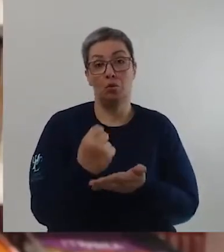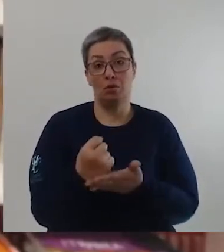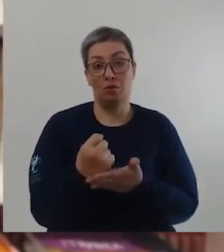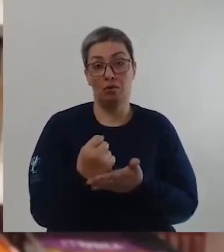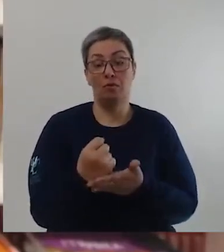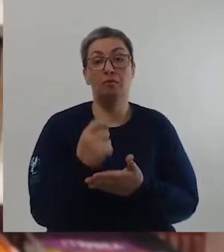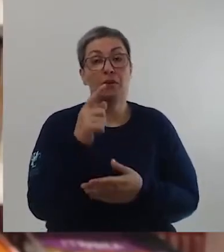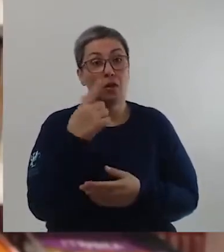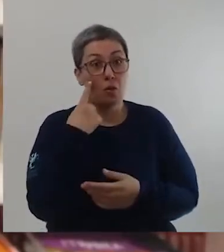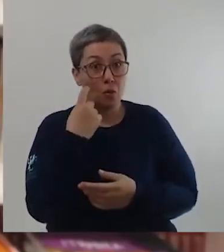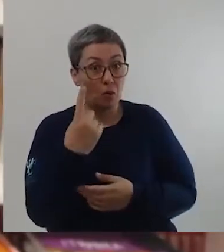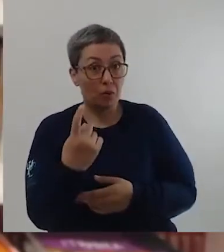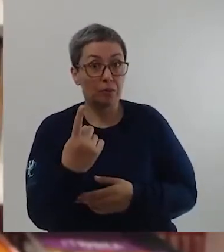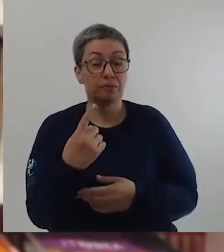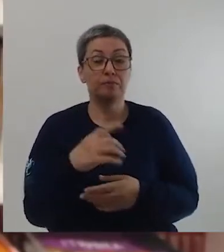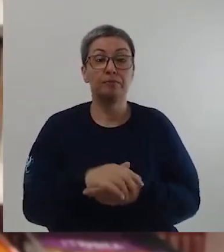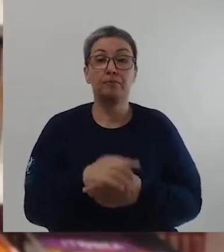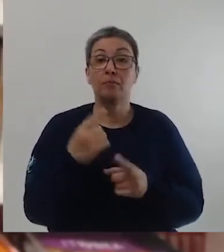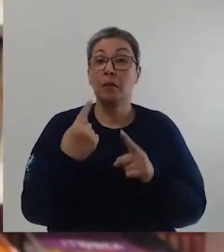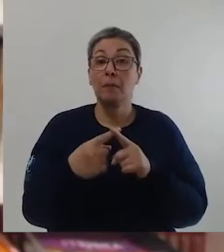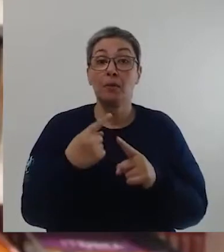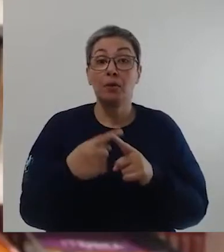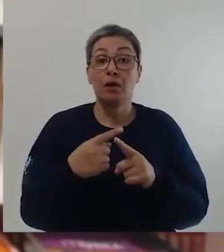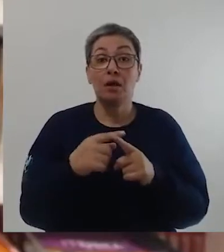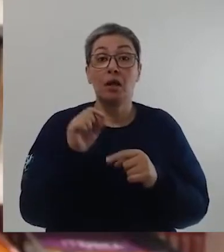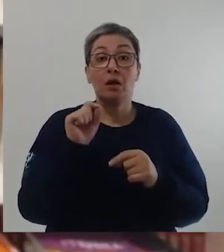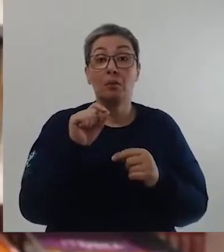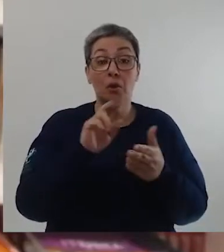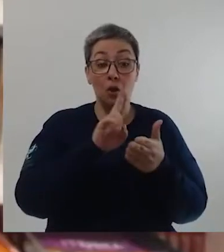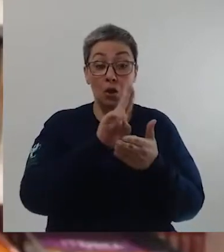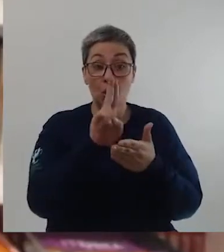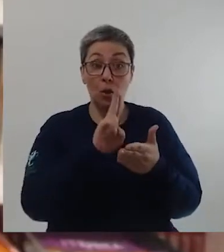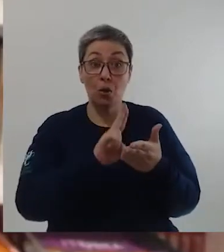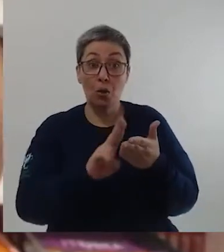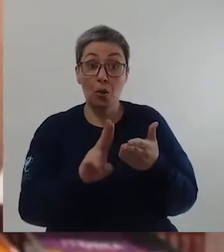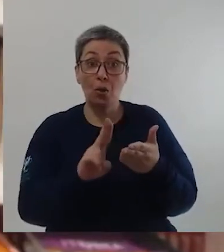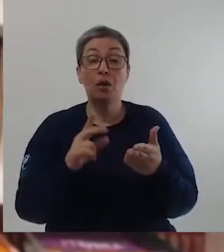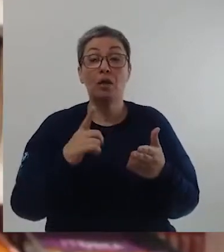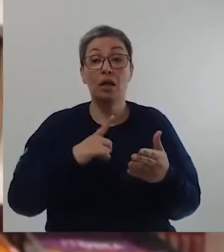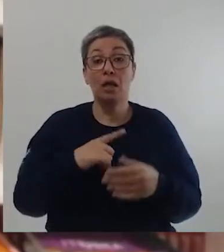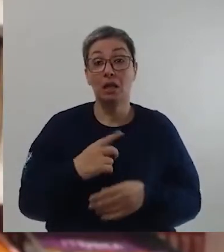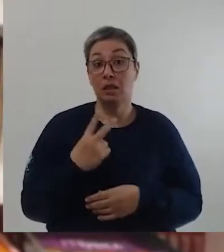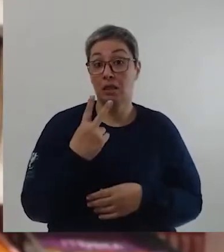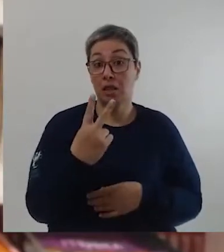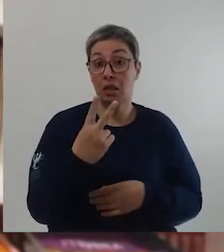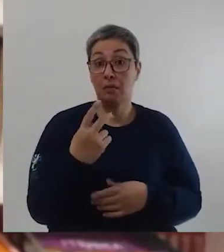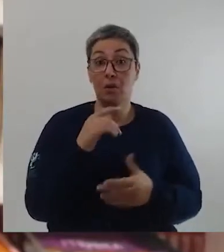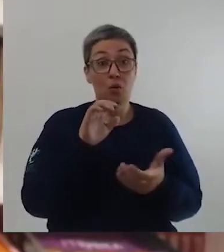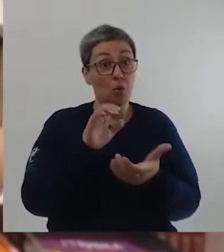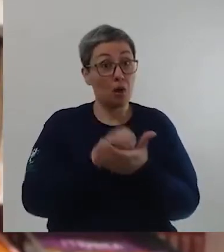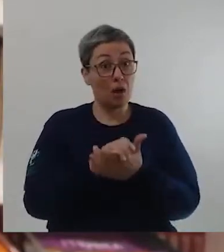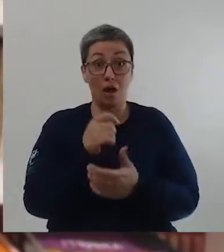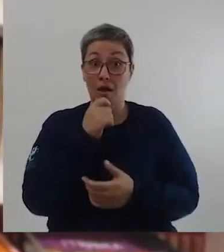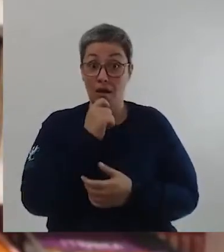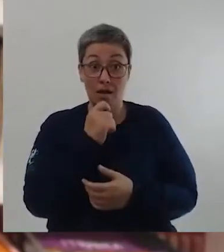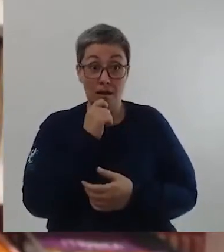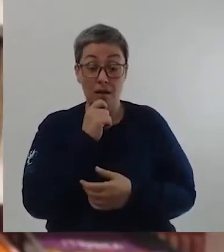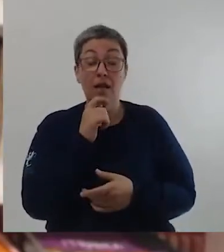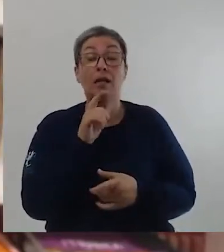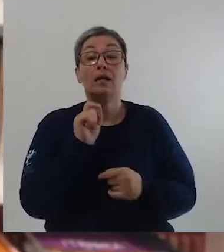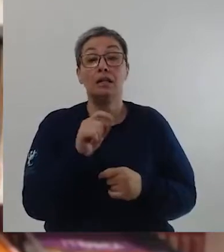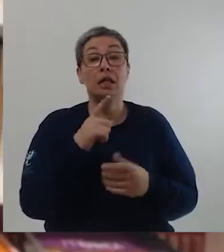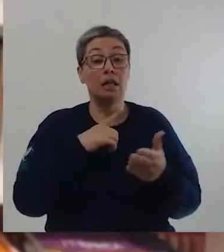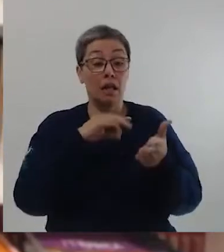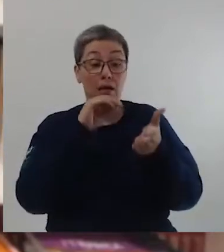comparecer no cartório Olha que interessante para que os seus nomes os dois que não são casados no